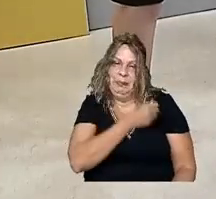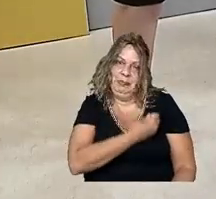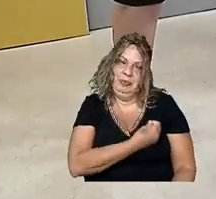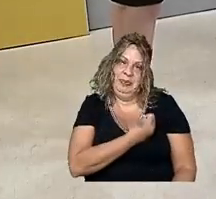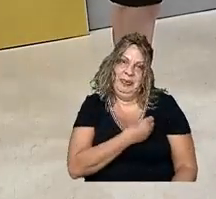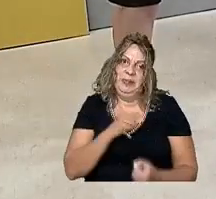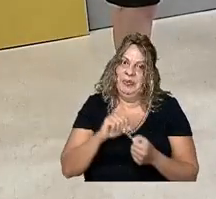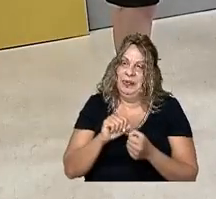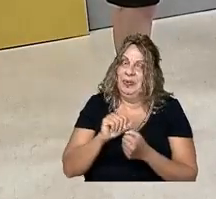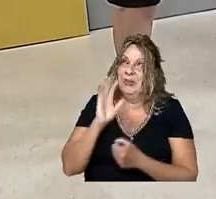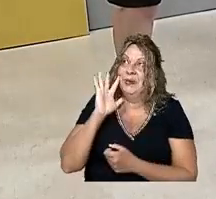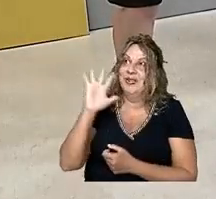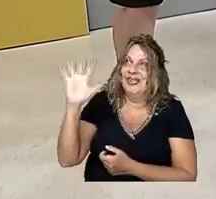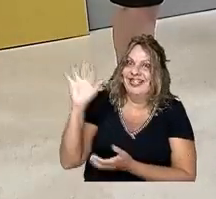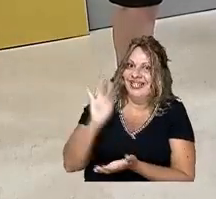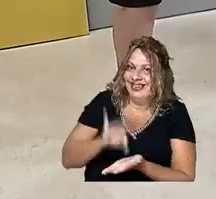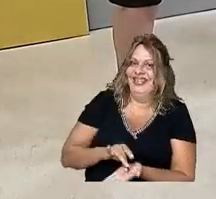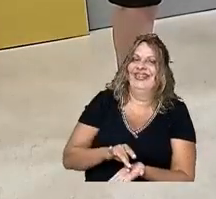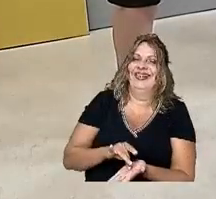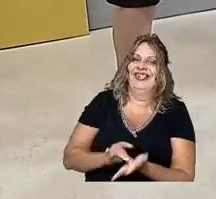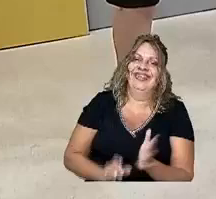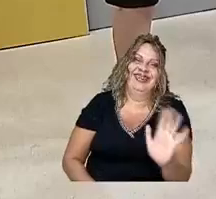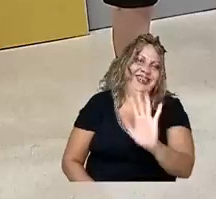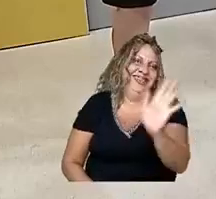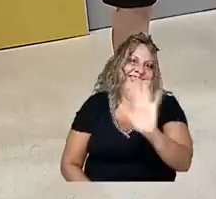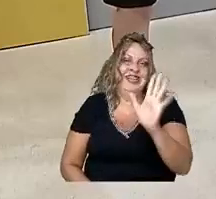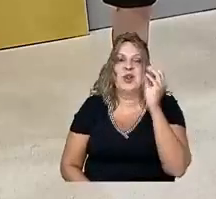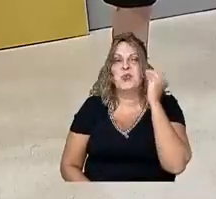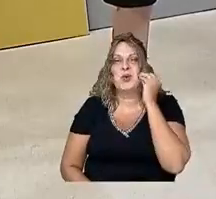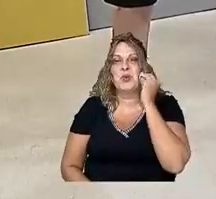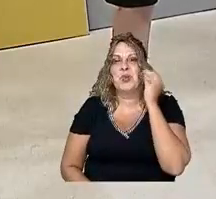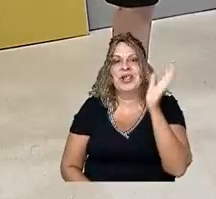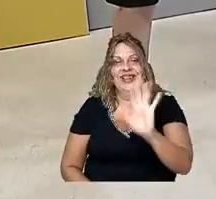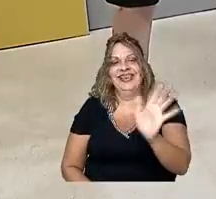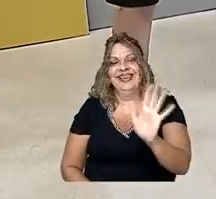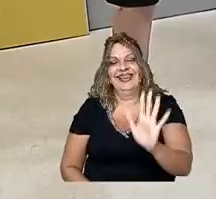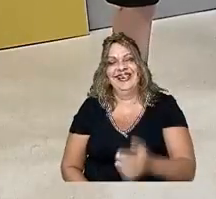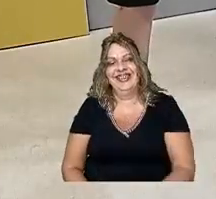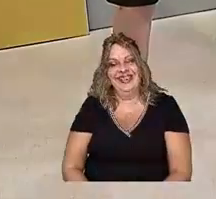salvando vidas e realizando sonhos. Beijo! Tchau, tchau!